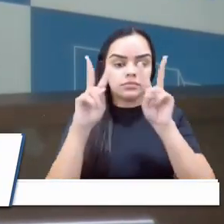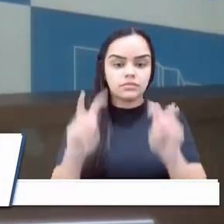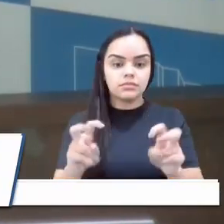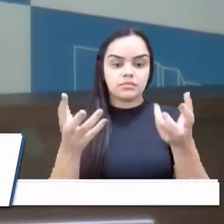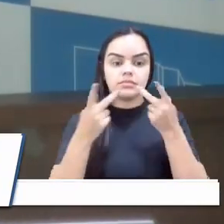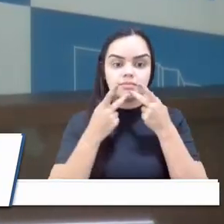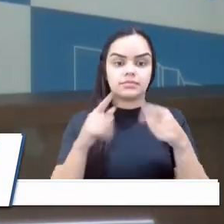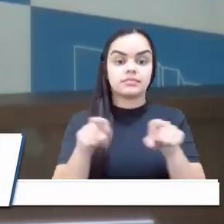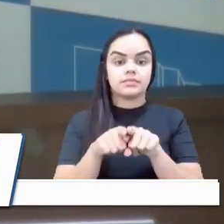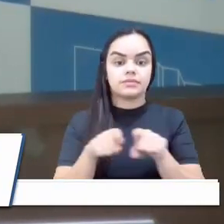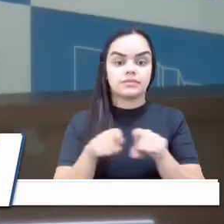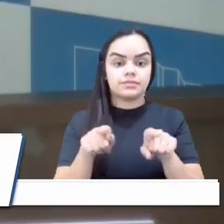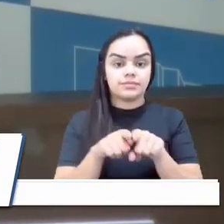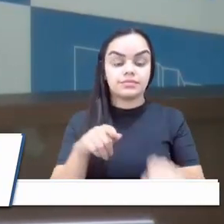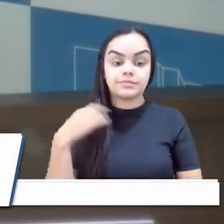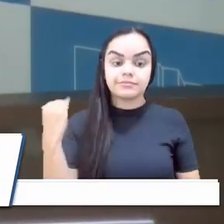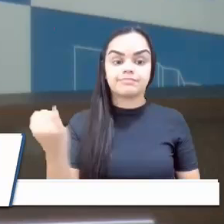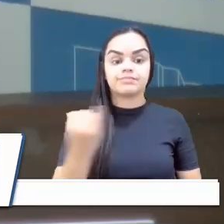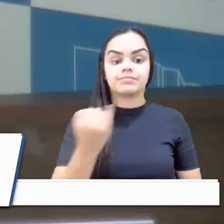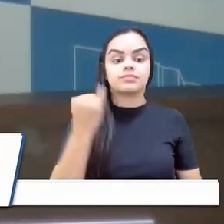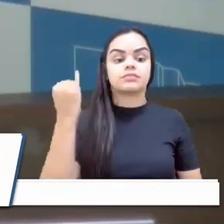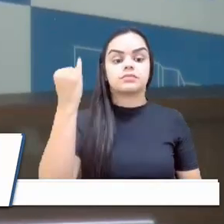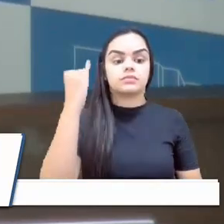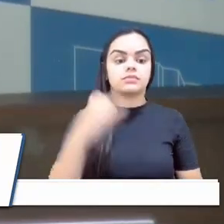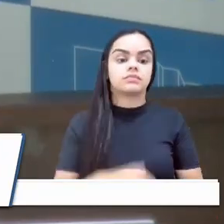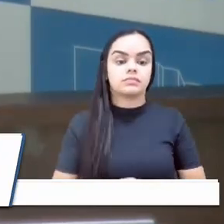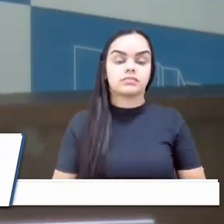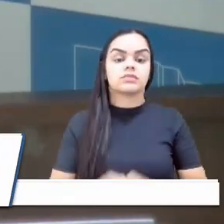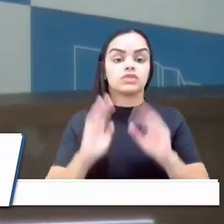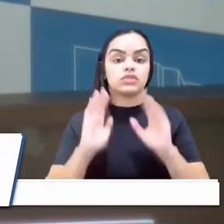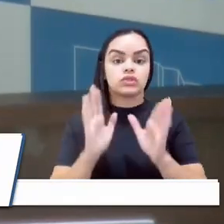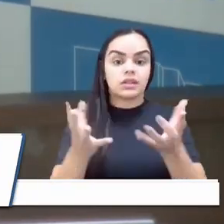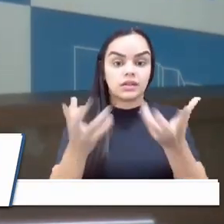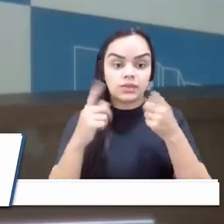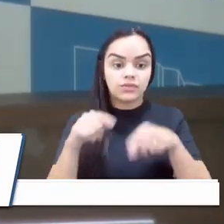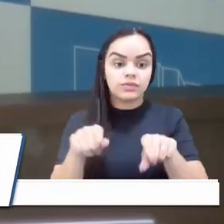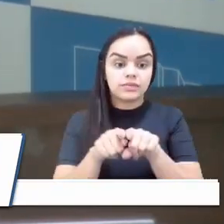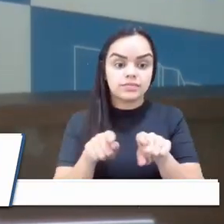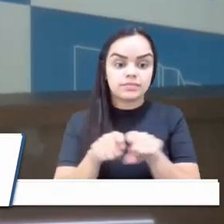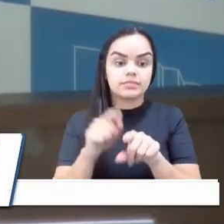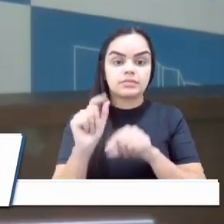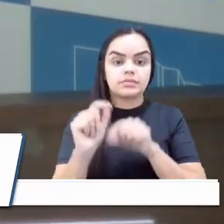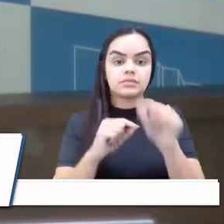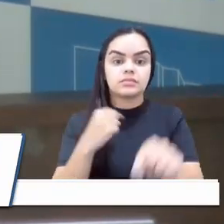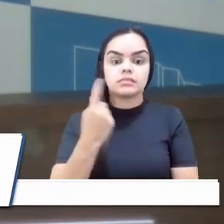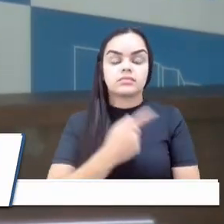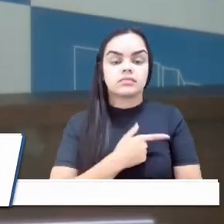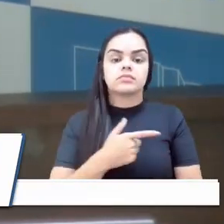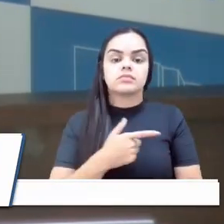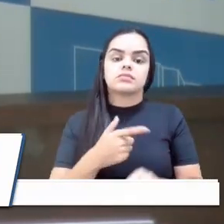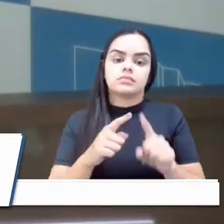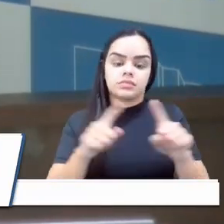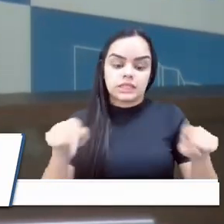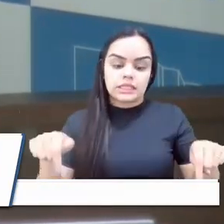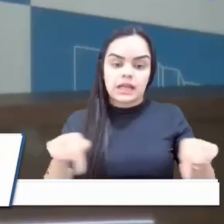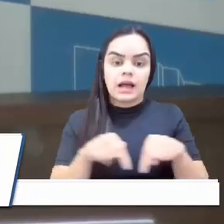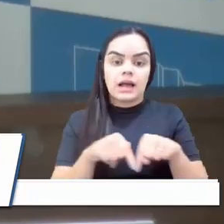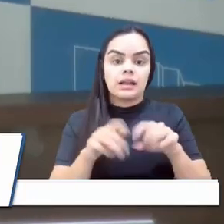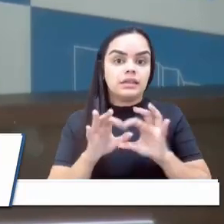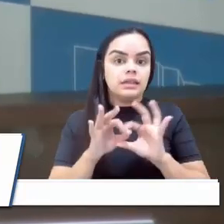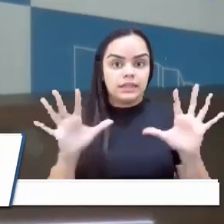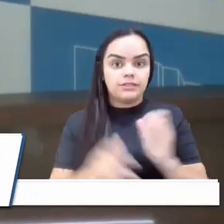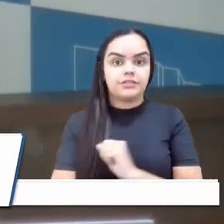também, que é um assunto muito importante, e já quero aqui até deixar o nosso gabinete à disposição